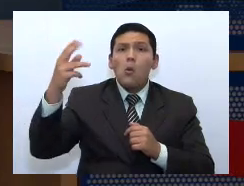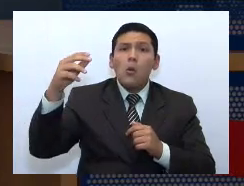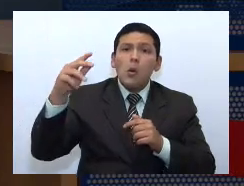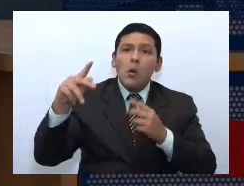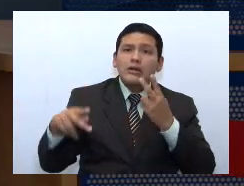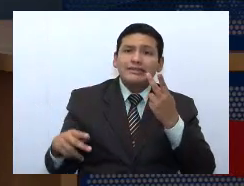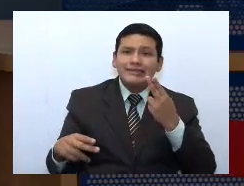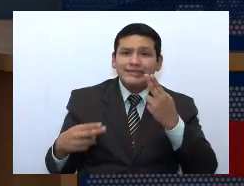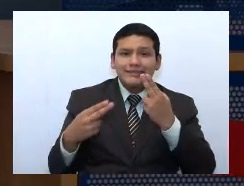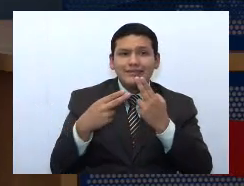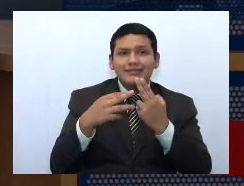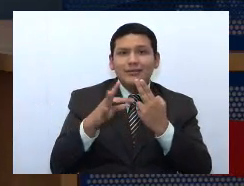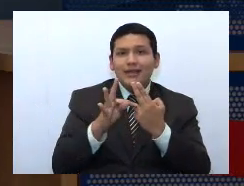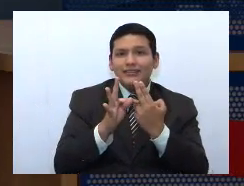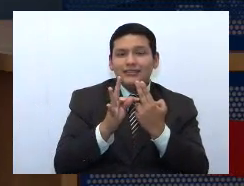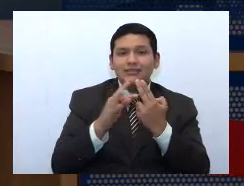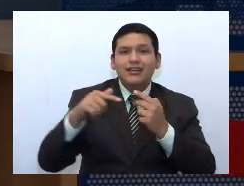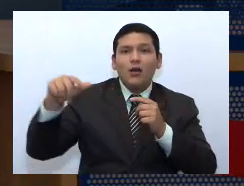site